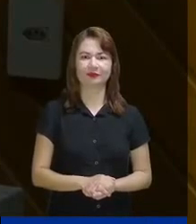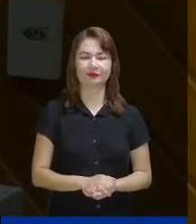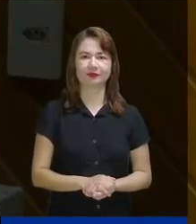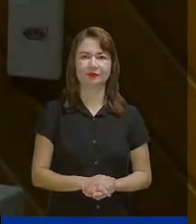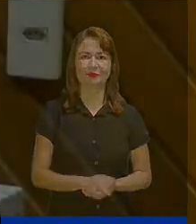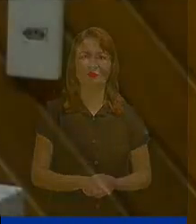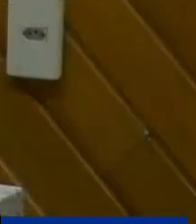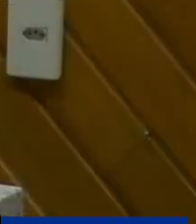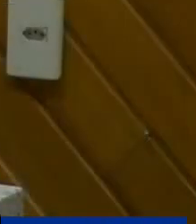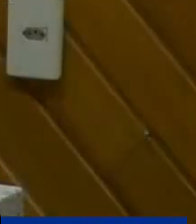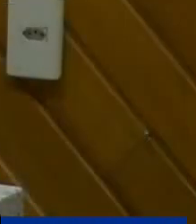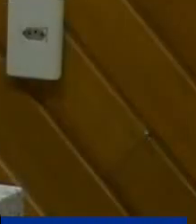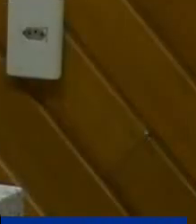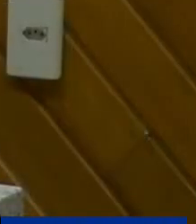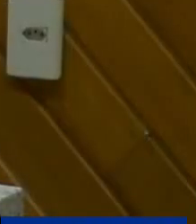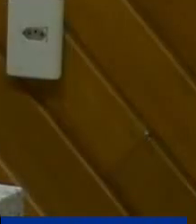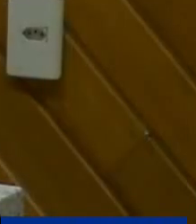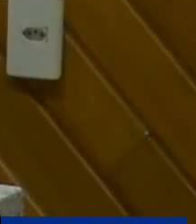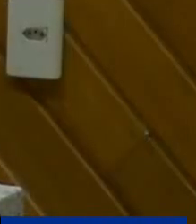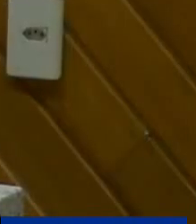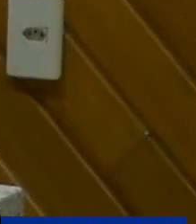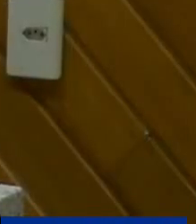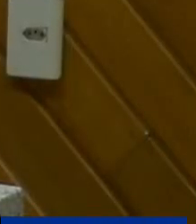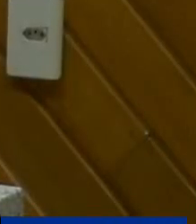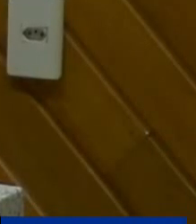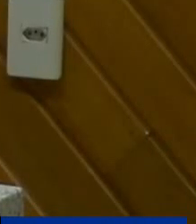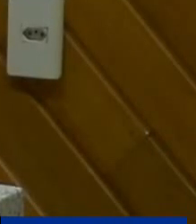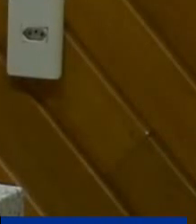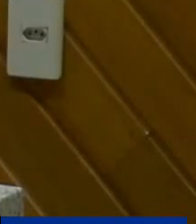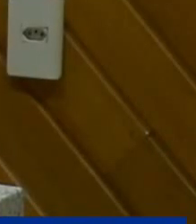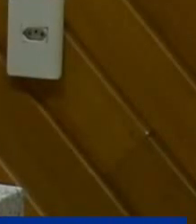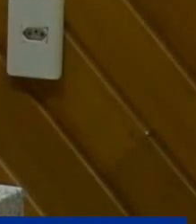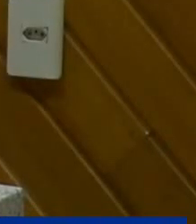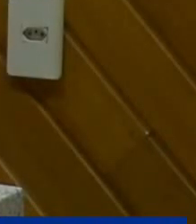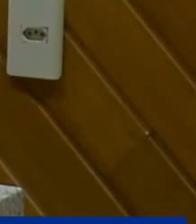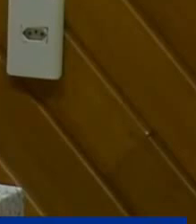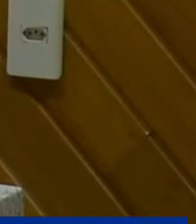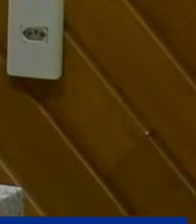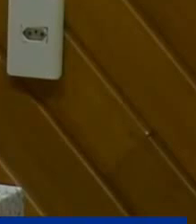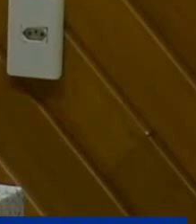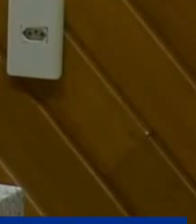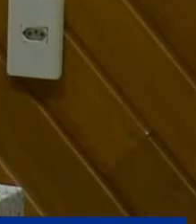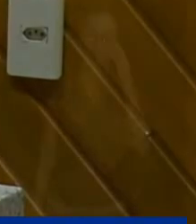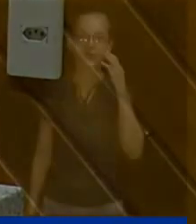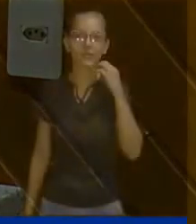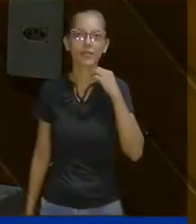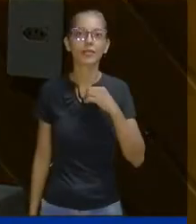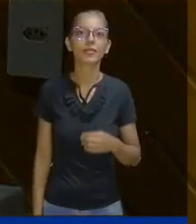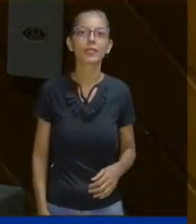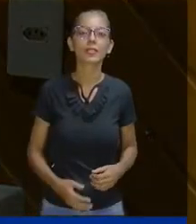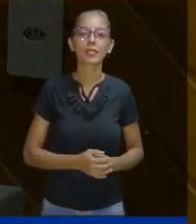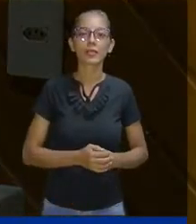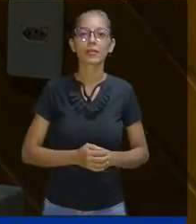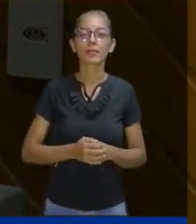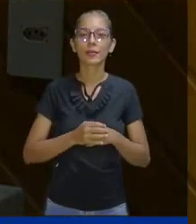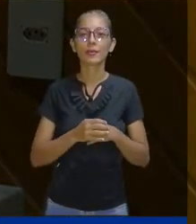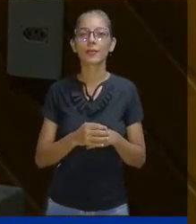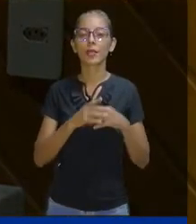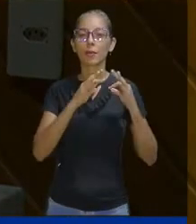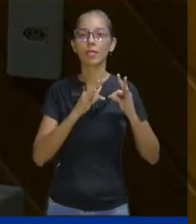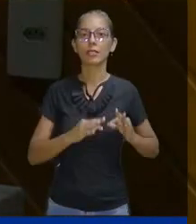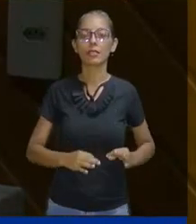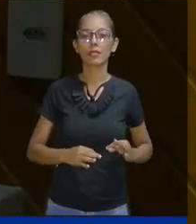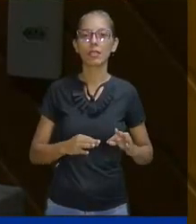com recursos que não transitaram pela conta específica de campanha. Consoante o parecer técnico, observa-se a